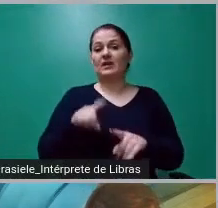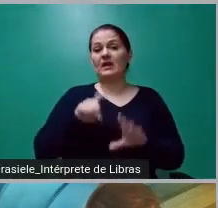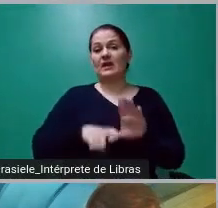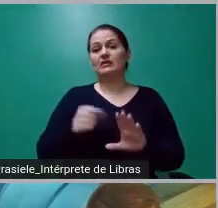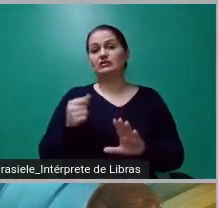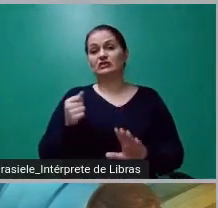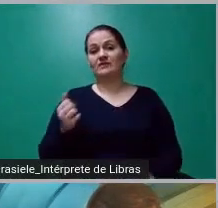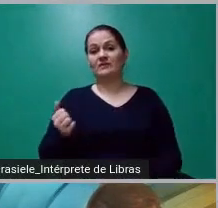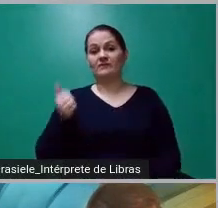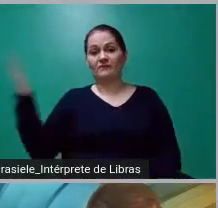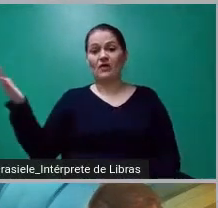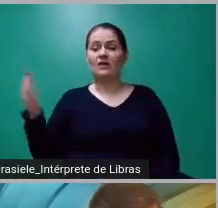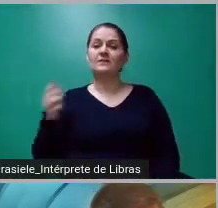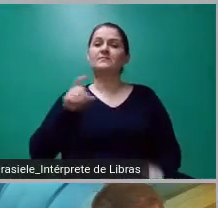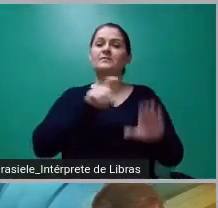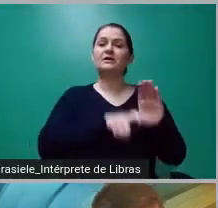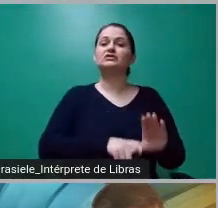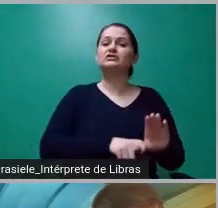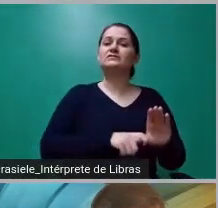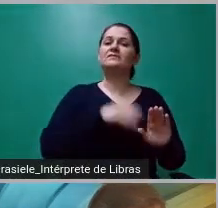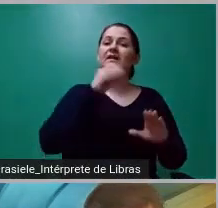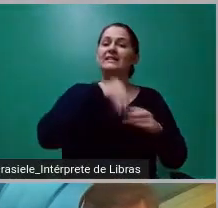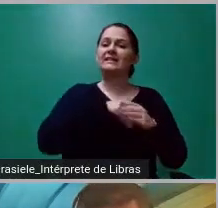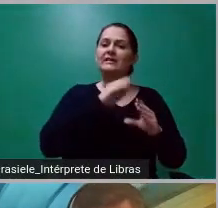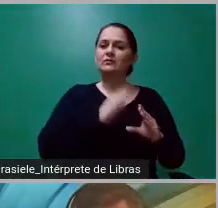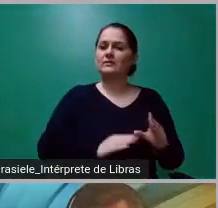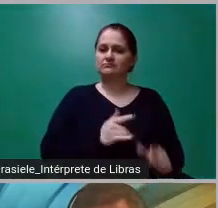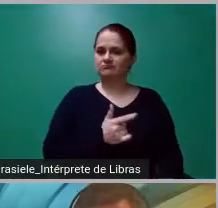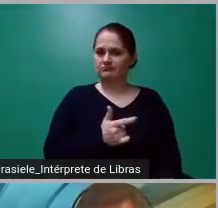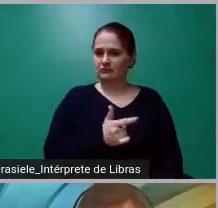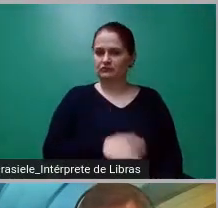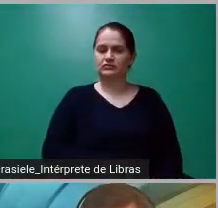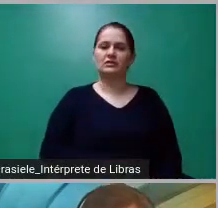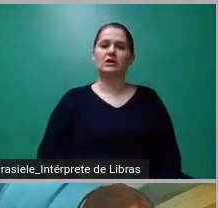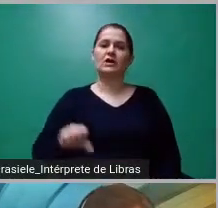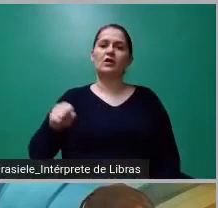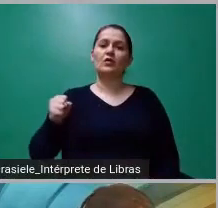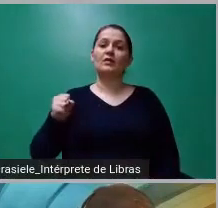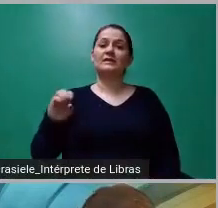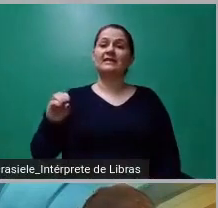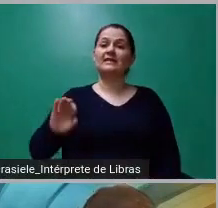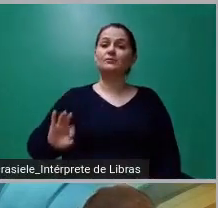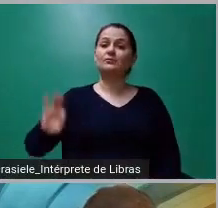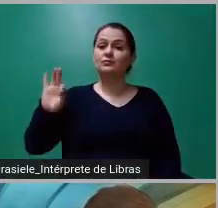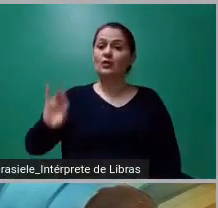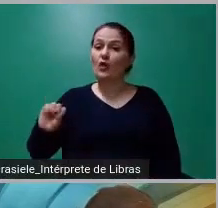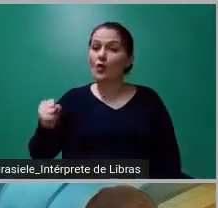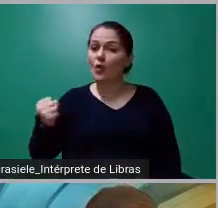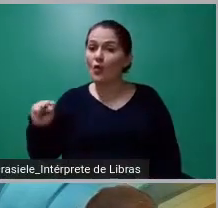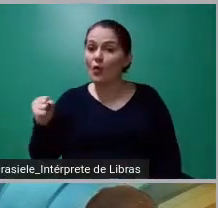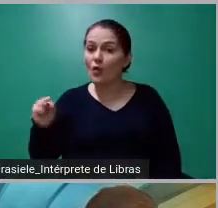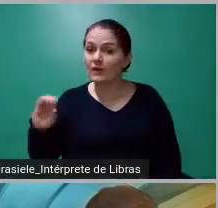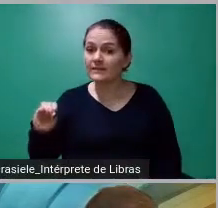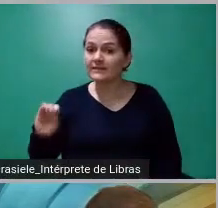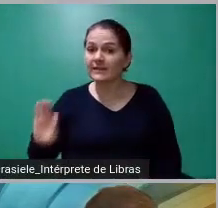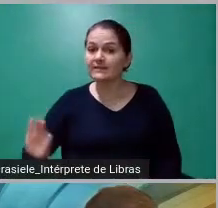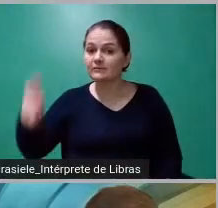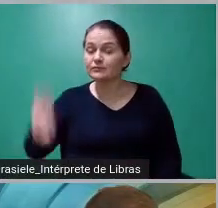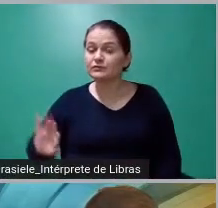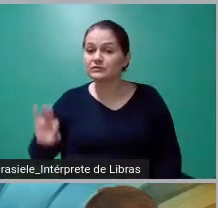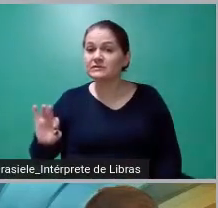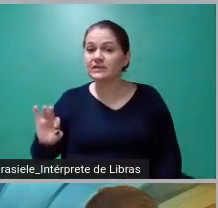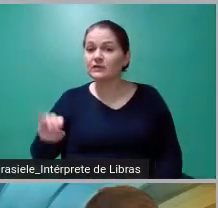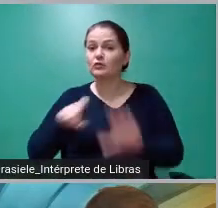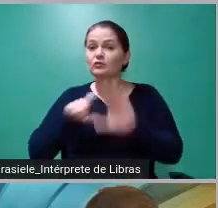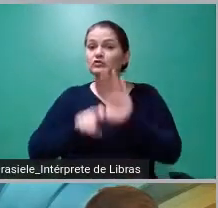era nula. 80% suspeita de prescrição. Ou seja, o que é dívida prescrita?